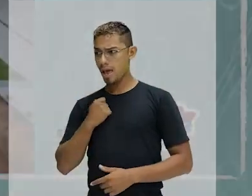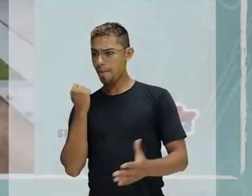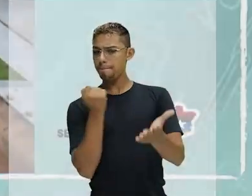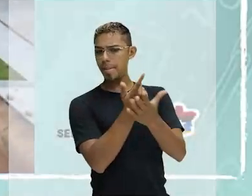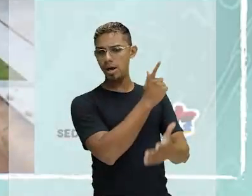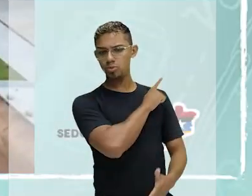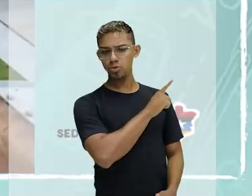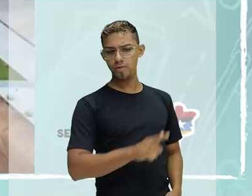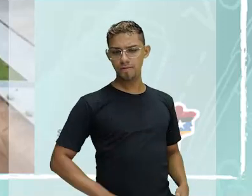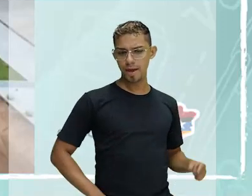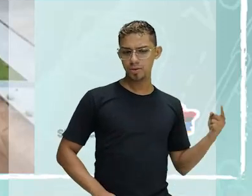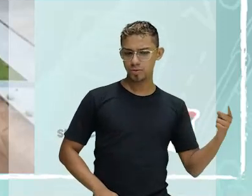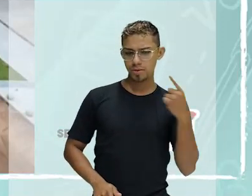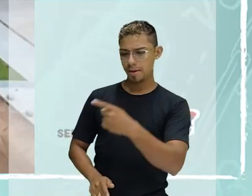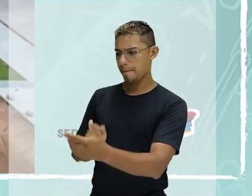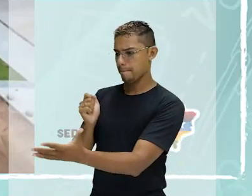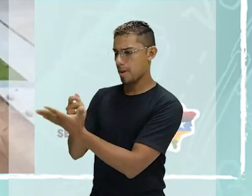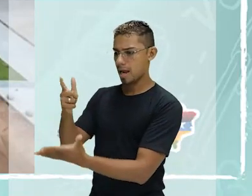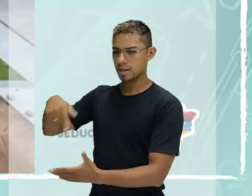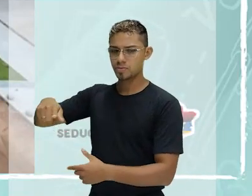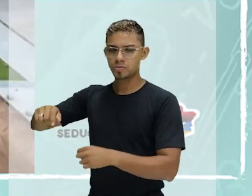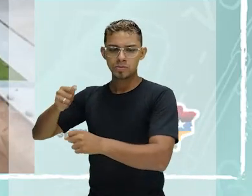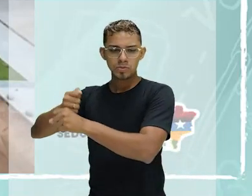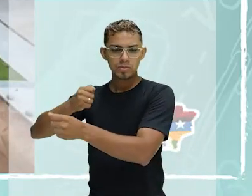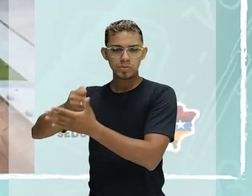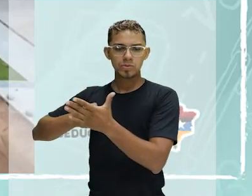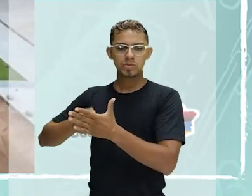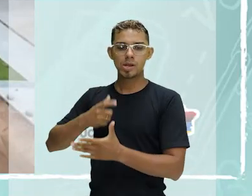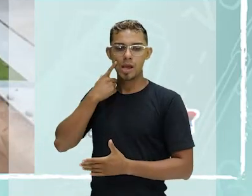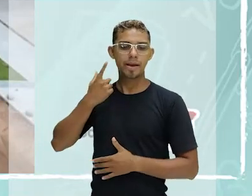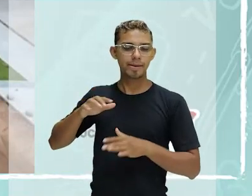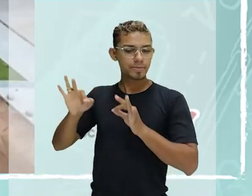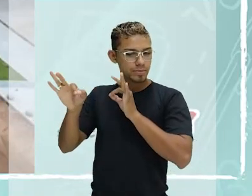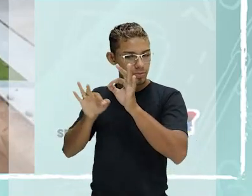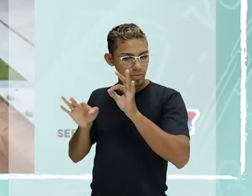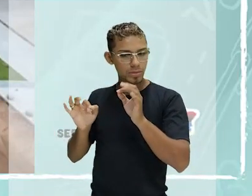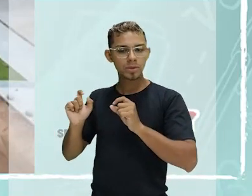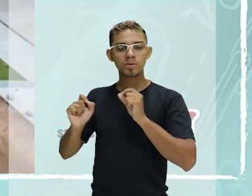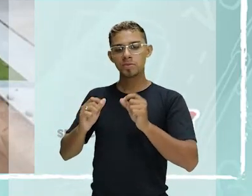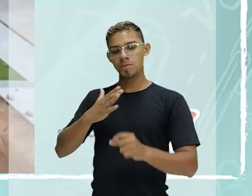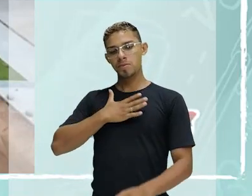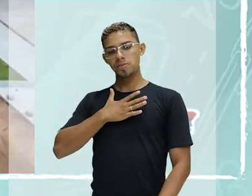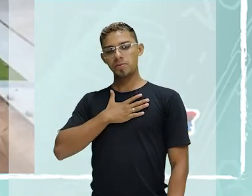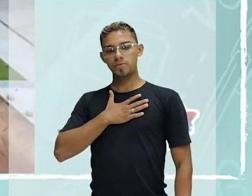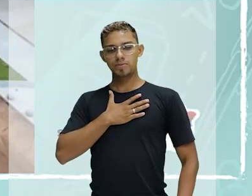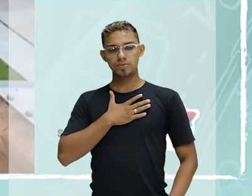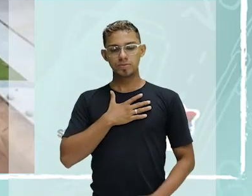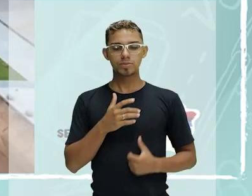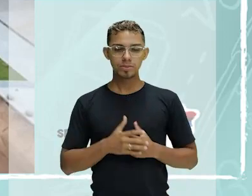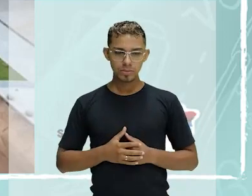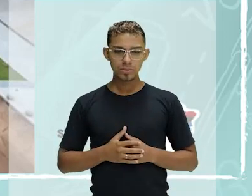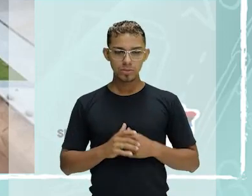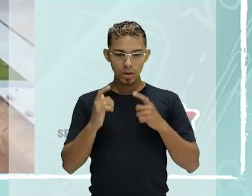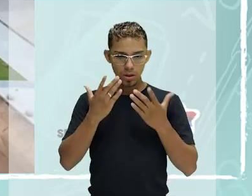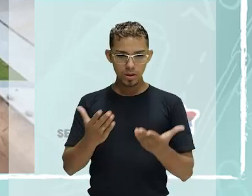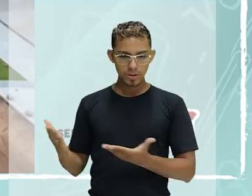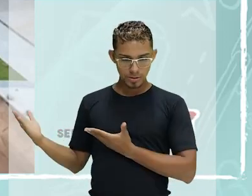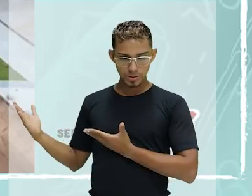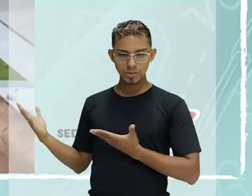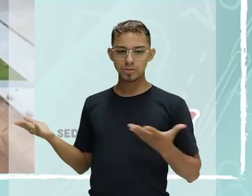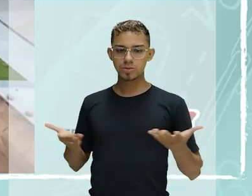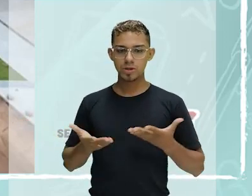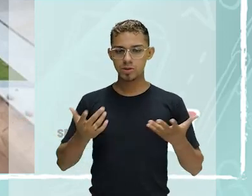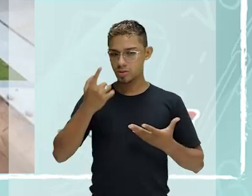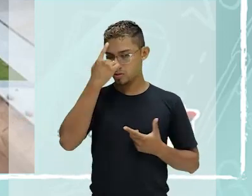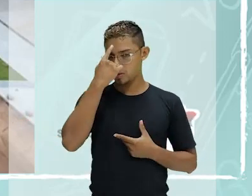está só no patrimônio, está nas pessoas que não sabem fazer a identificação do que é seu. Eu coloquei a ilustração